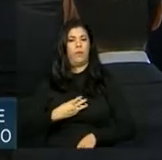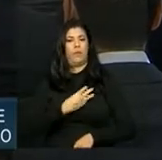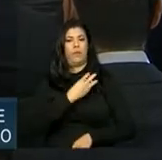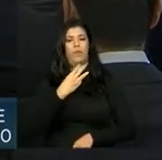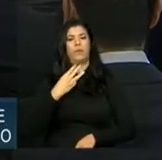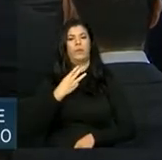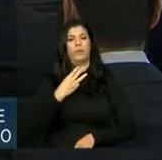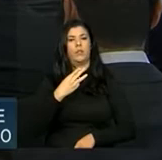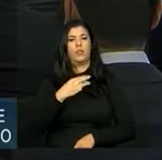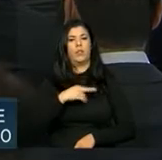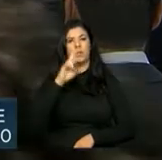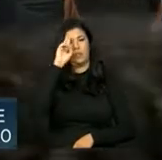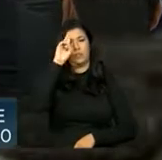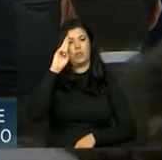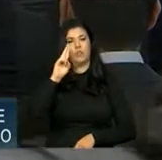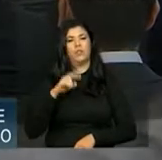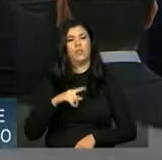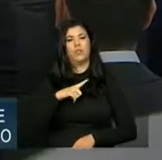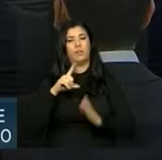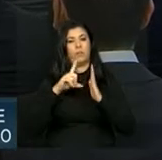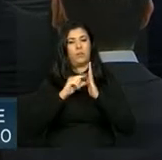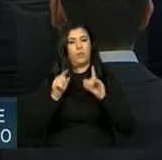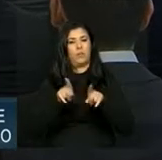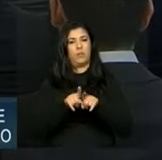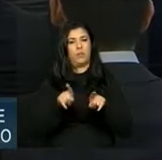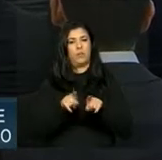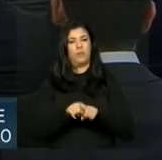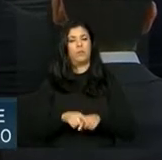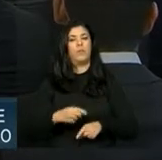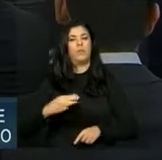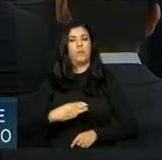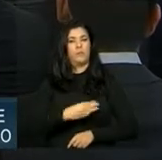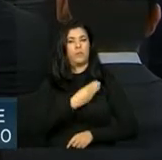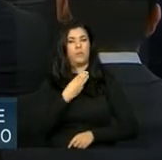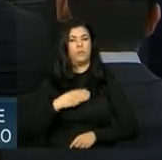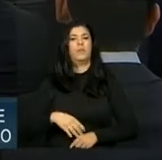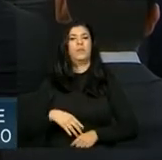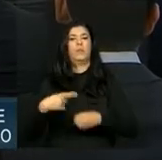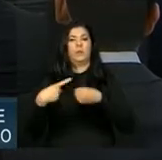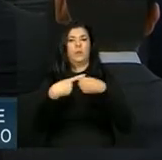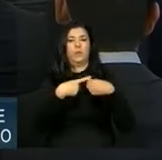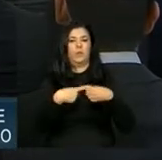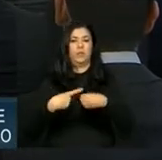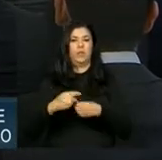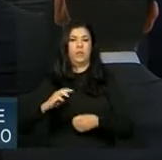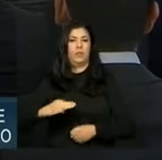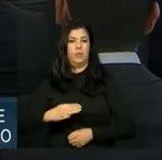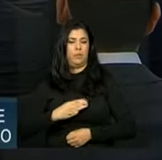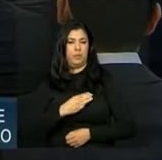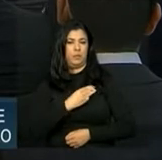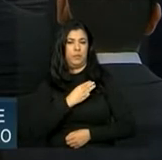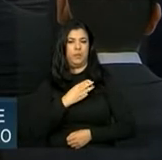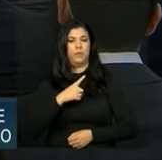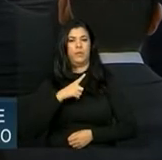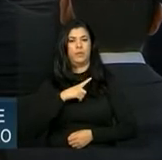da casa civil aloizio Mercadante Gilberto Ok e está das cidades Ministro Thomas traumann